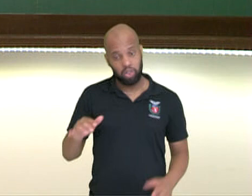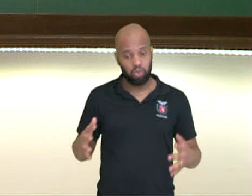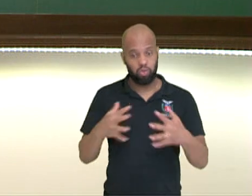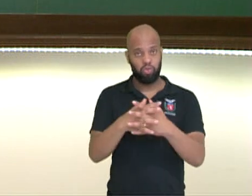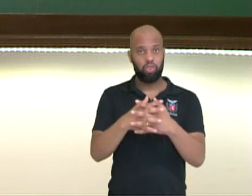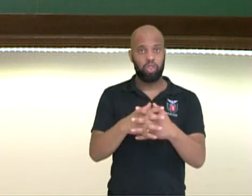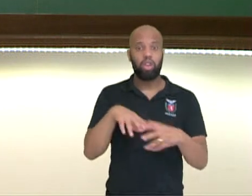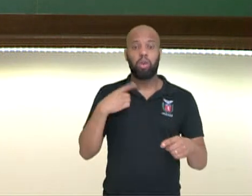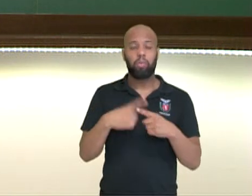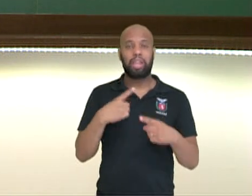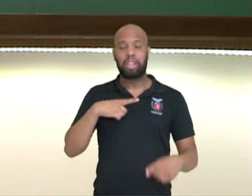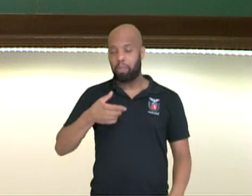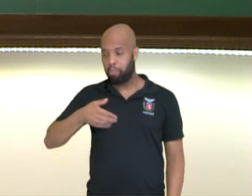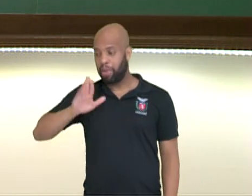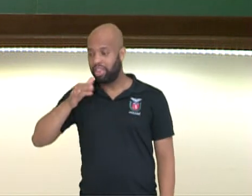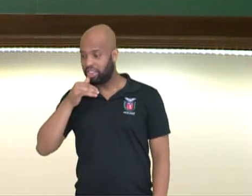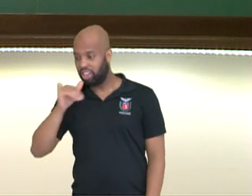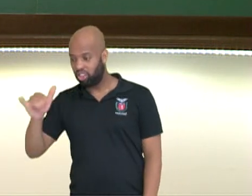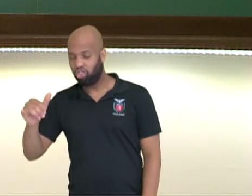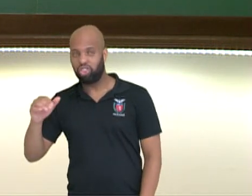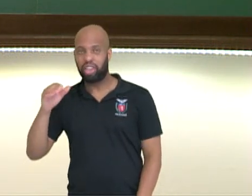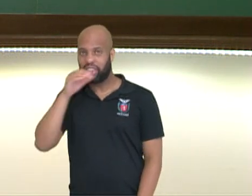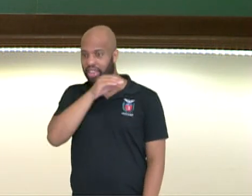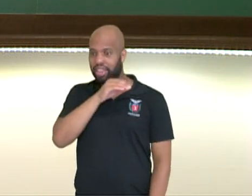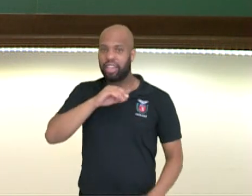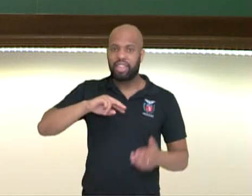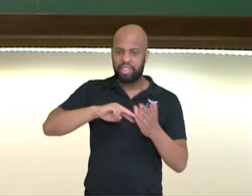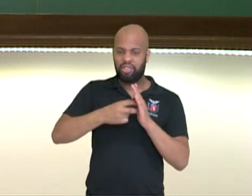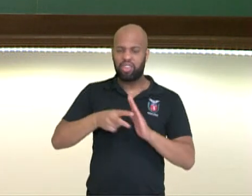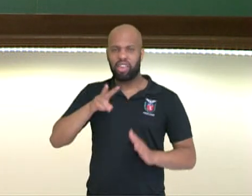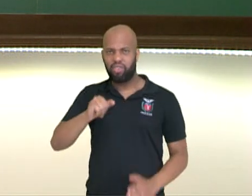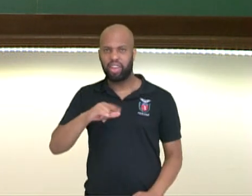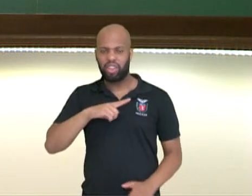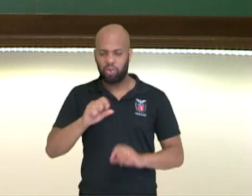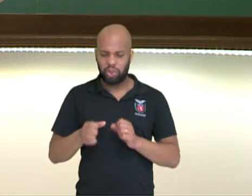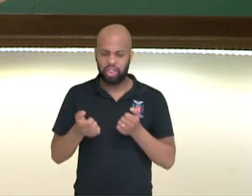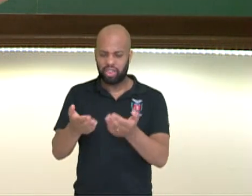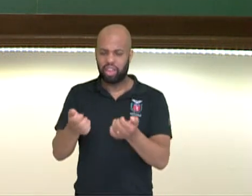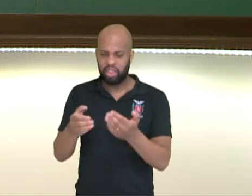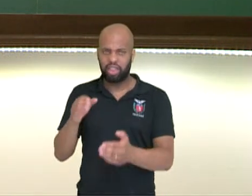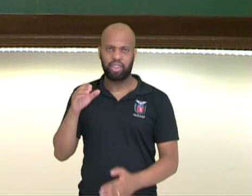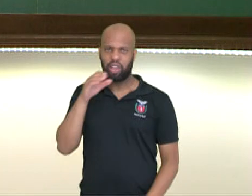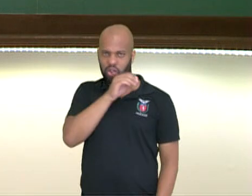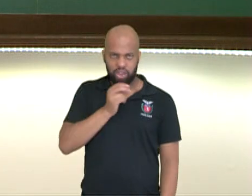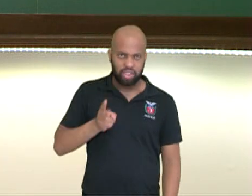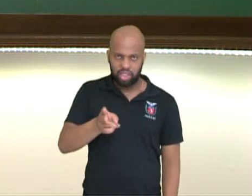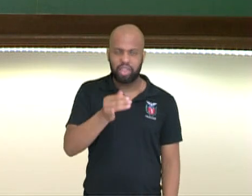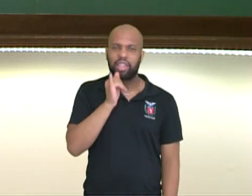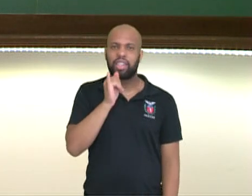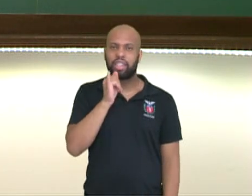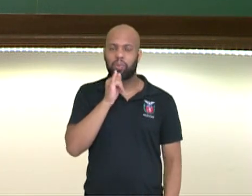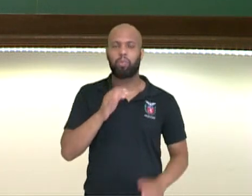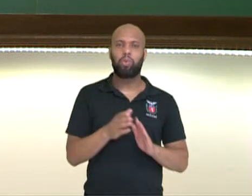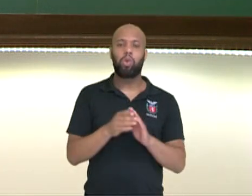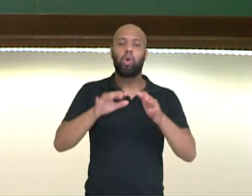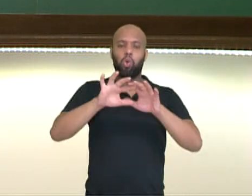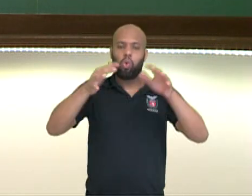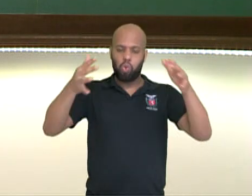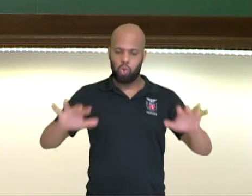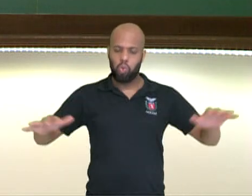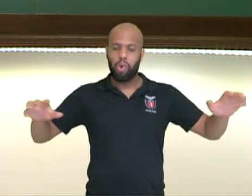o fato de ter muita energia térmica não significa que vai oferecer calor sempre. O mar, por exemplo, tem uma energia térmica